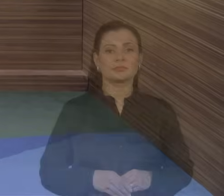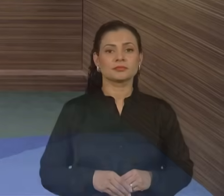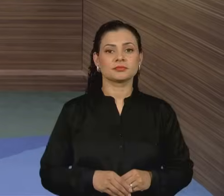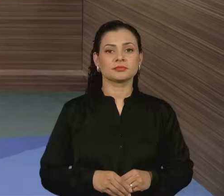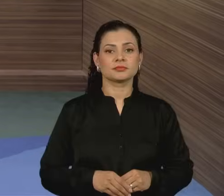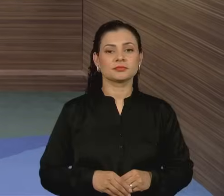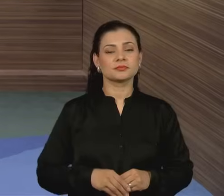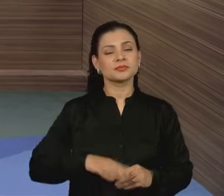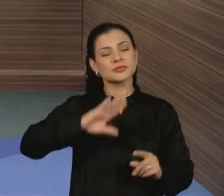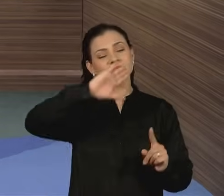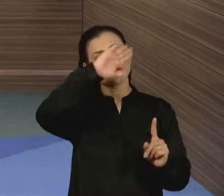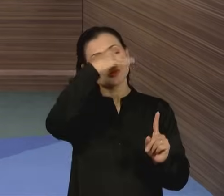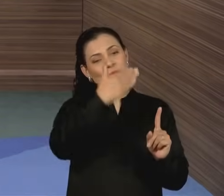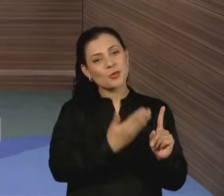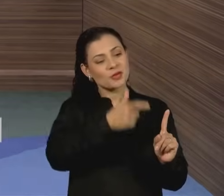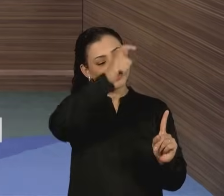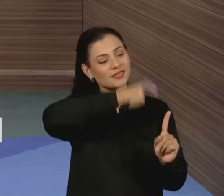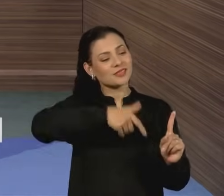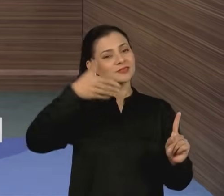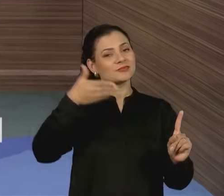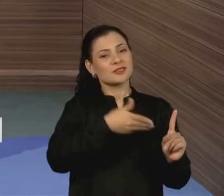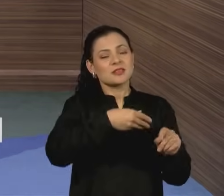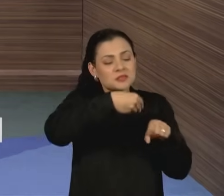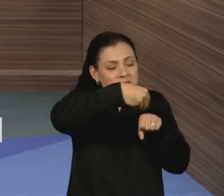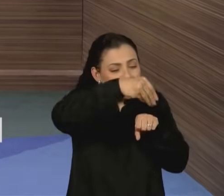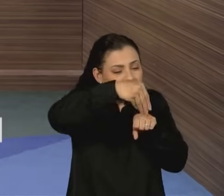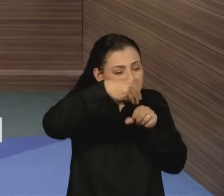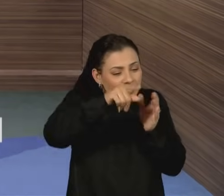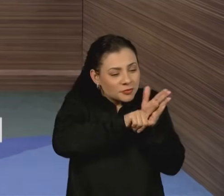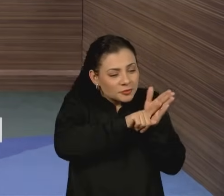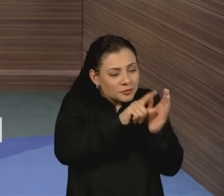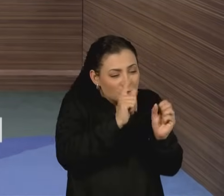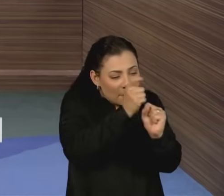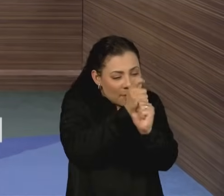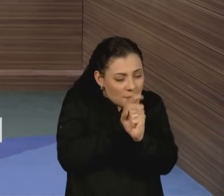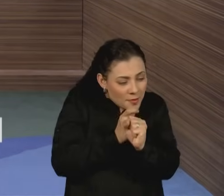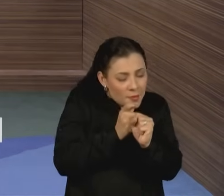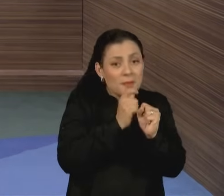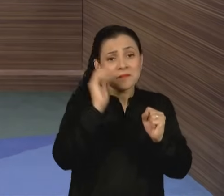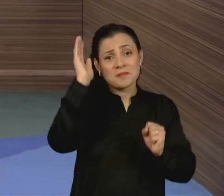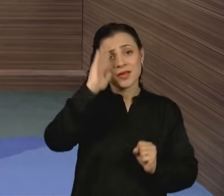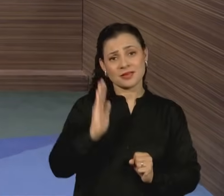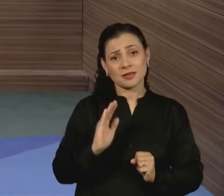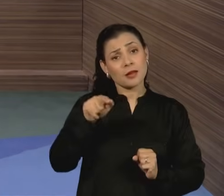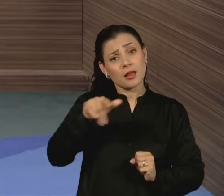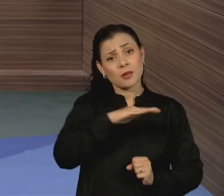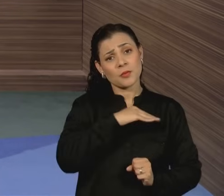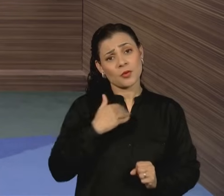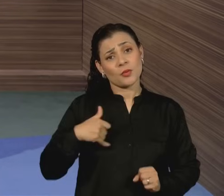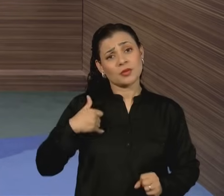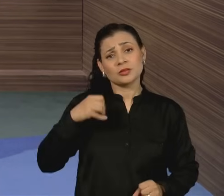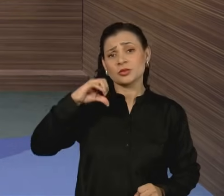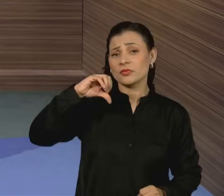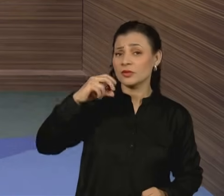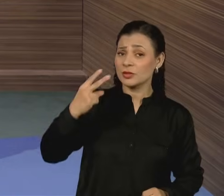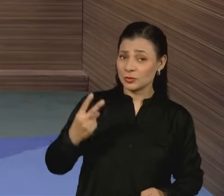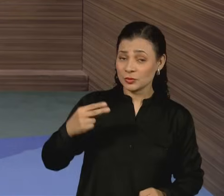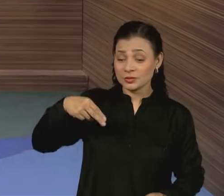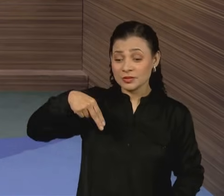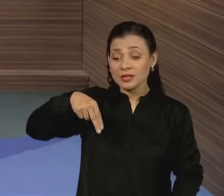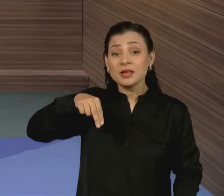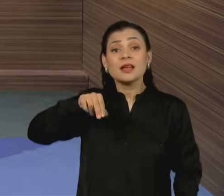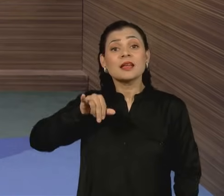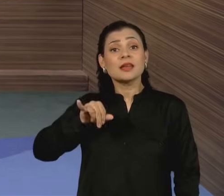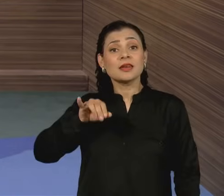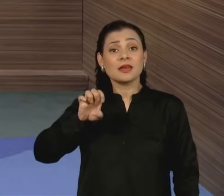Uma homenagem a uma das maiores arqueólogas brasileiras. Niede Guidon, que morreu aos 92 anos,